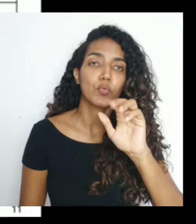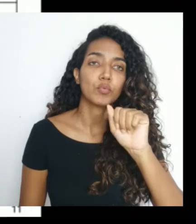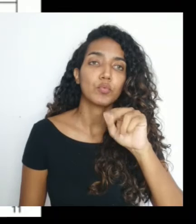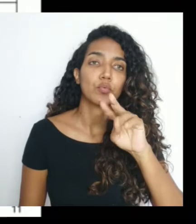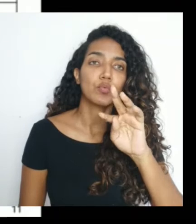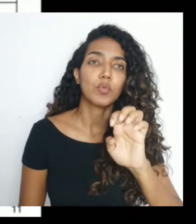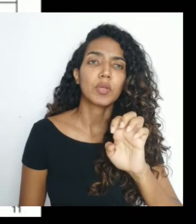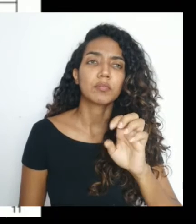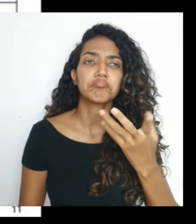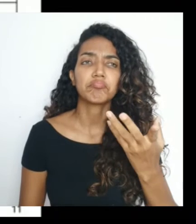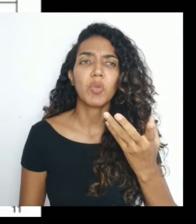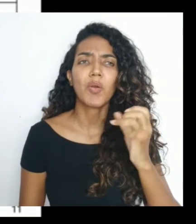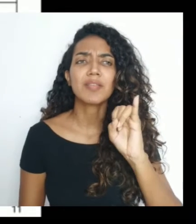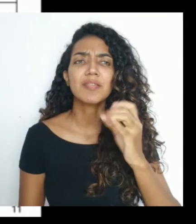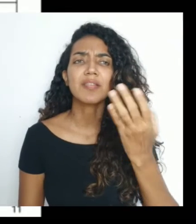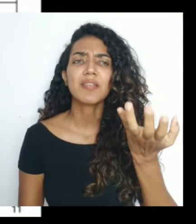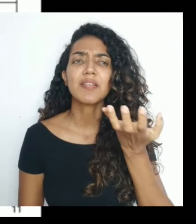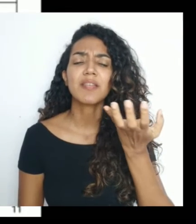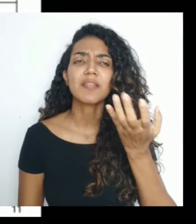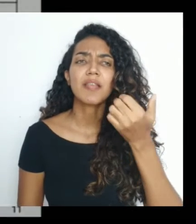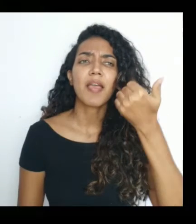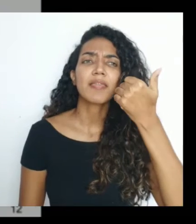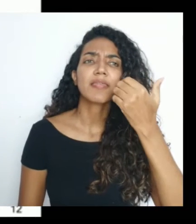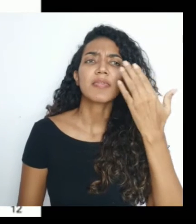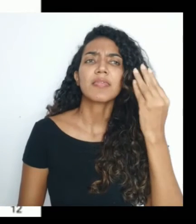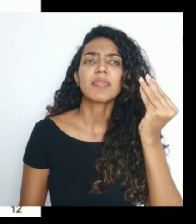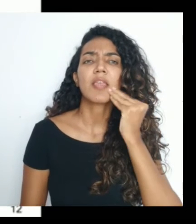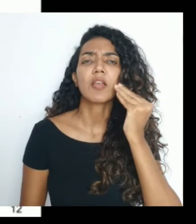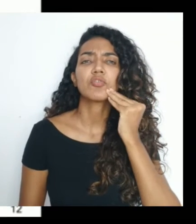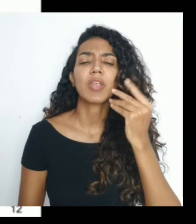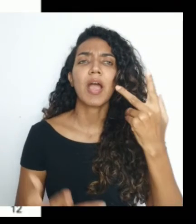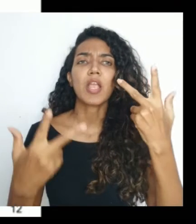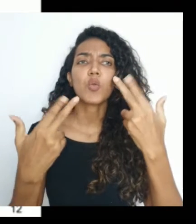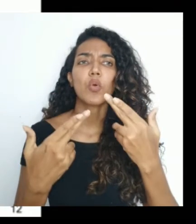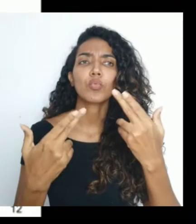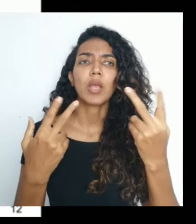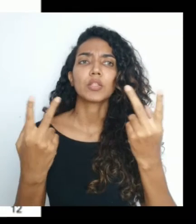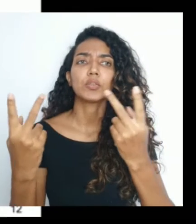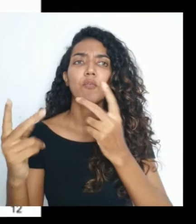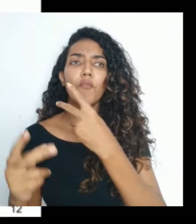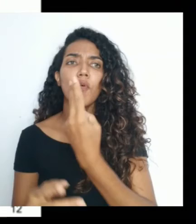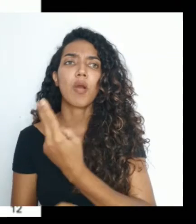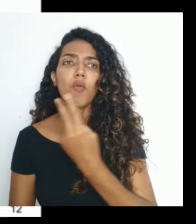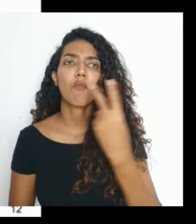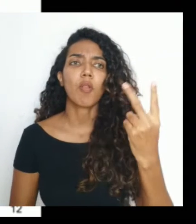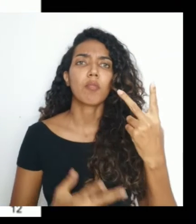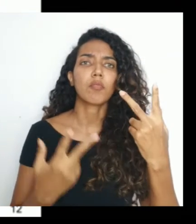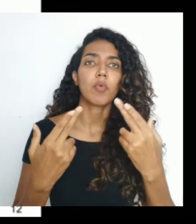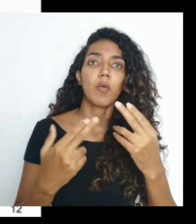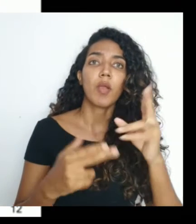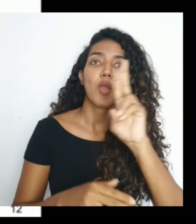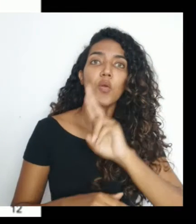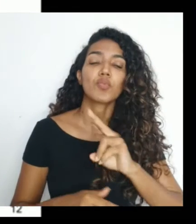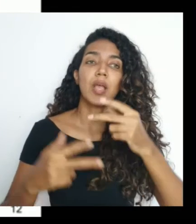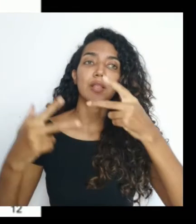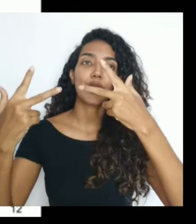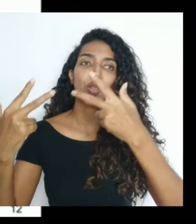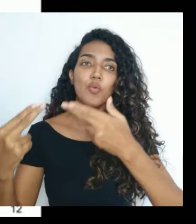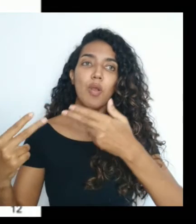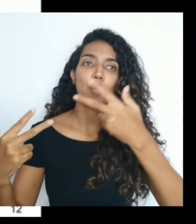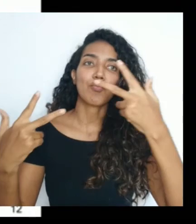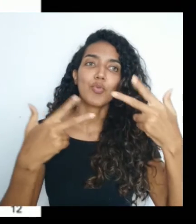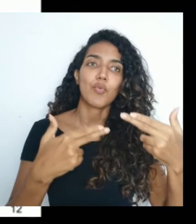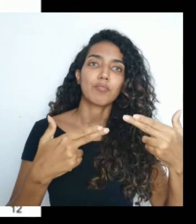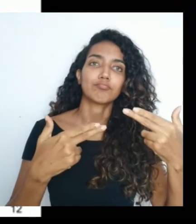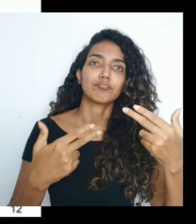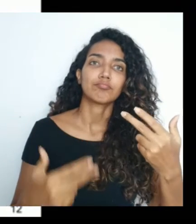entre dois valores? A igualdade entre dois valores é feita usando o igual igual, assim como em C, ou o exclamação igual,